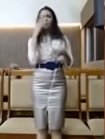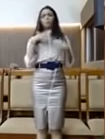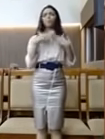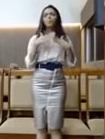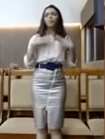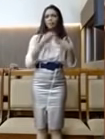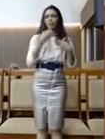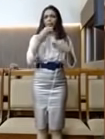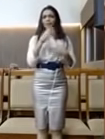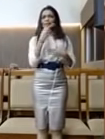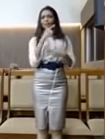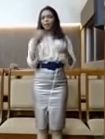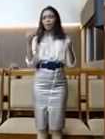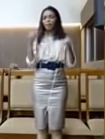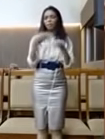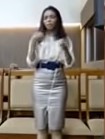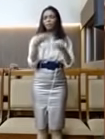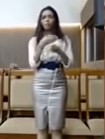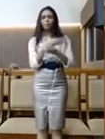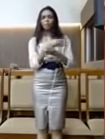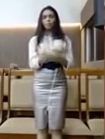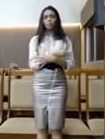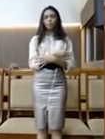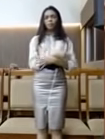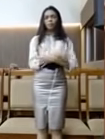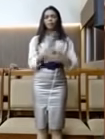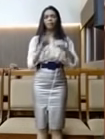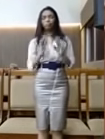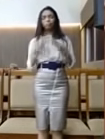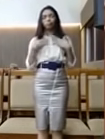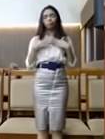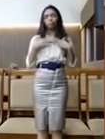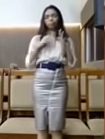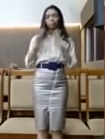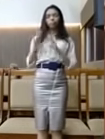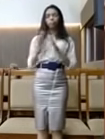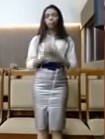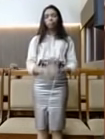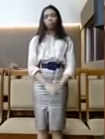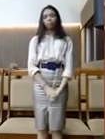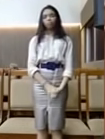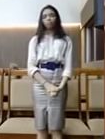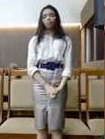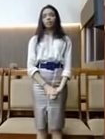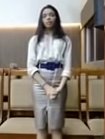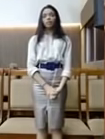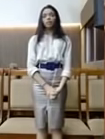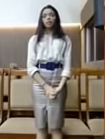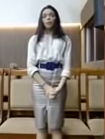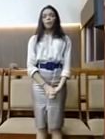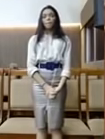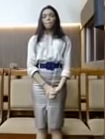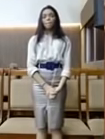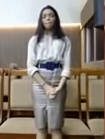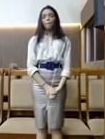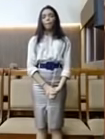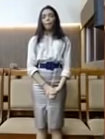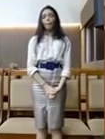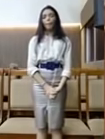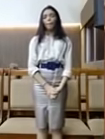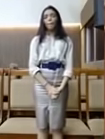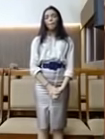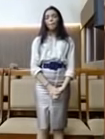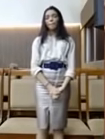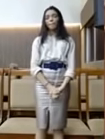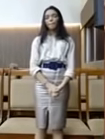mentiras aí coloca uma coisinha contra assim aí a multidão todinha não presta não eu me enganei e é por isso que